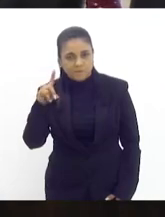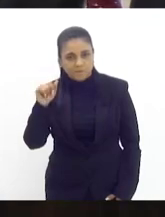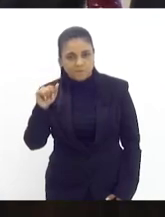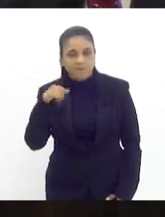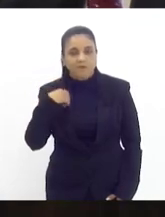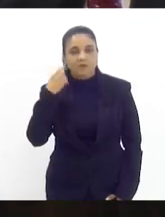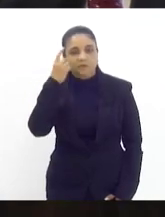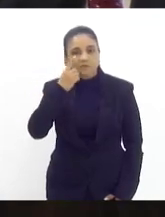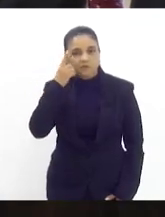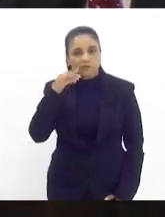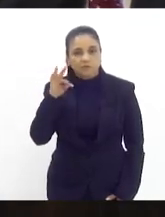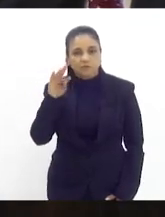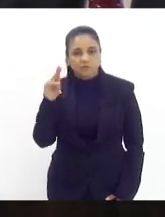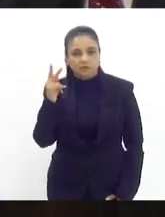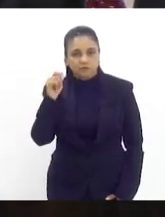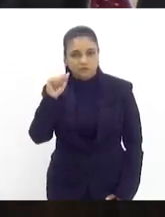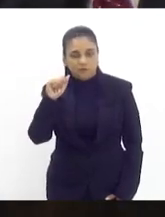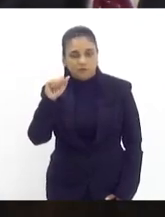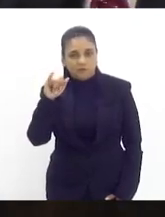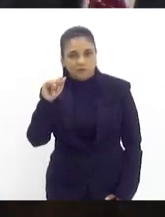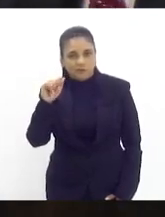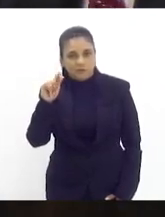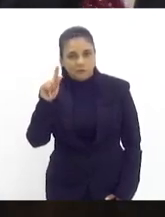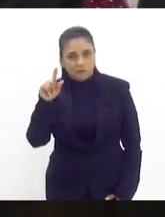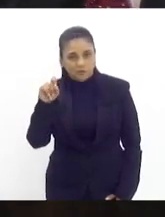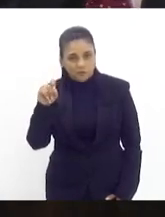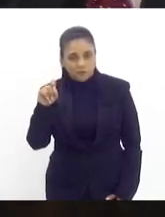Deputado Tiago Galhaço.